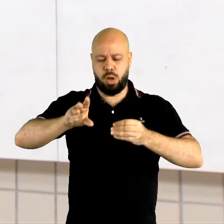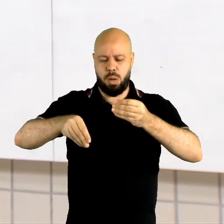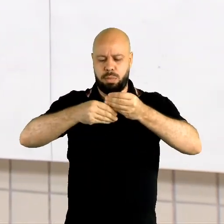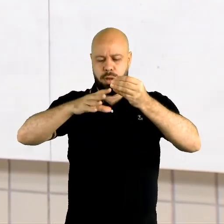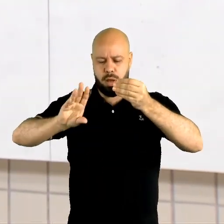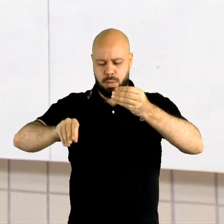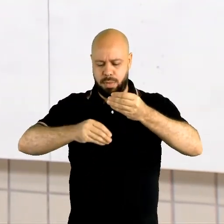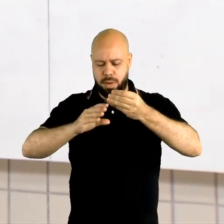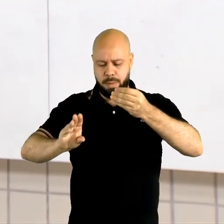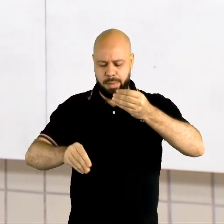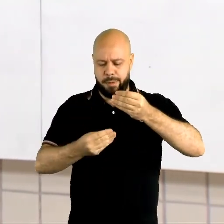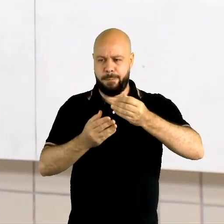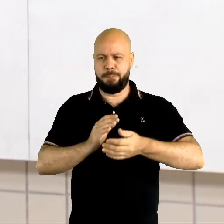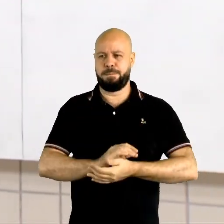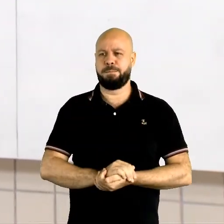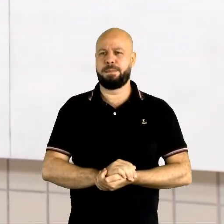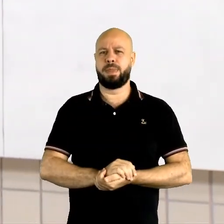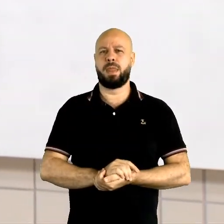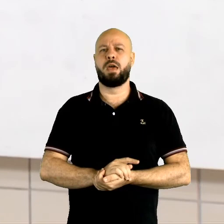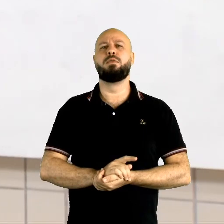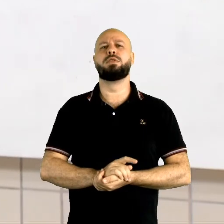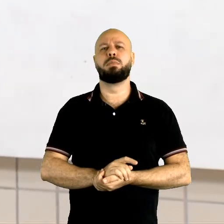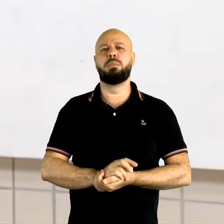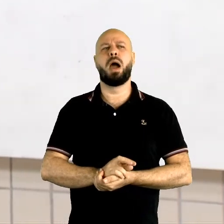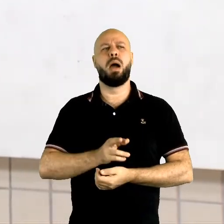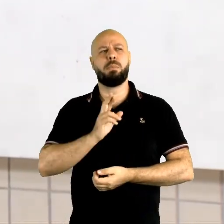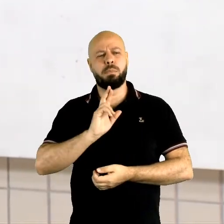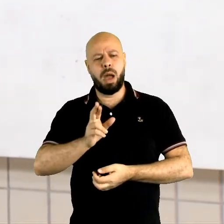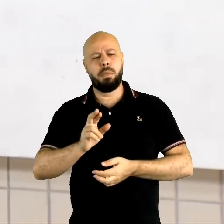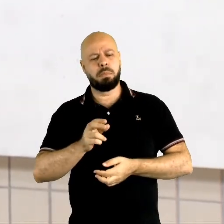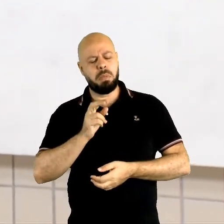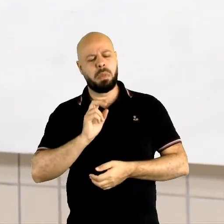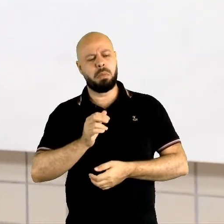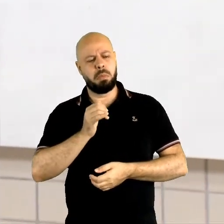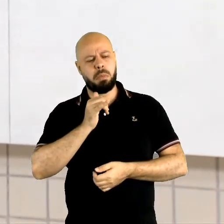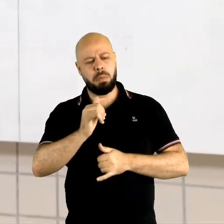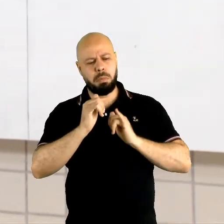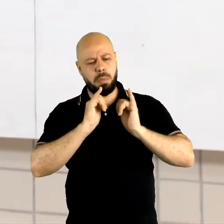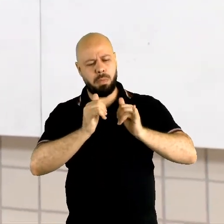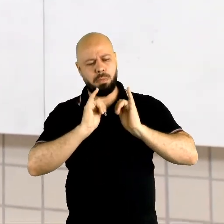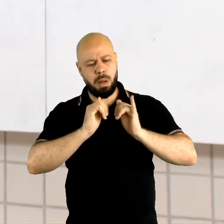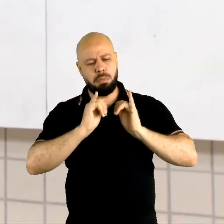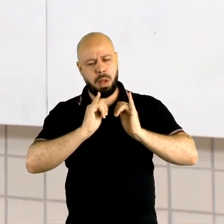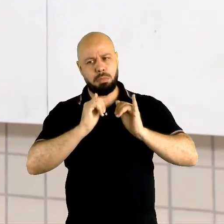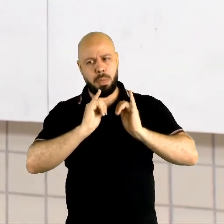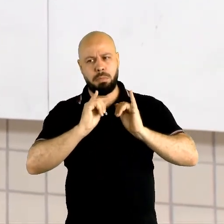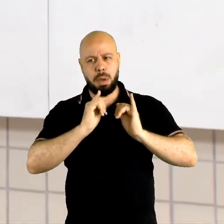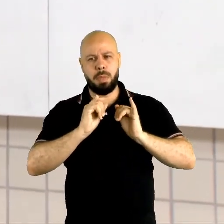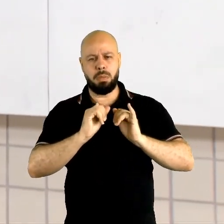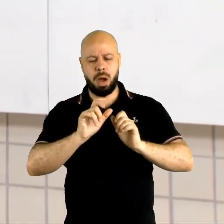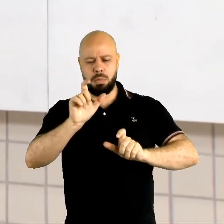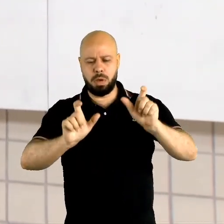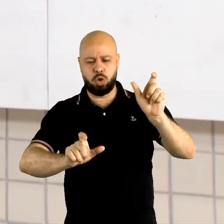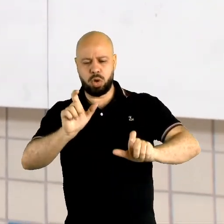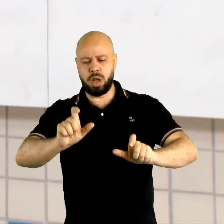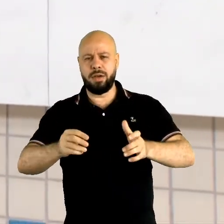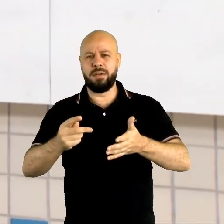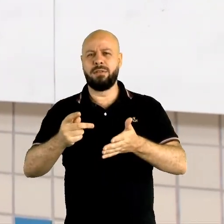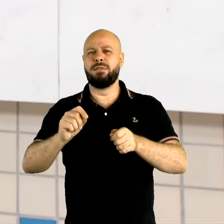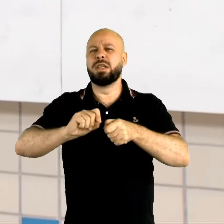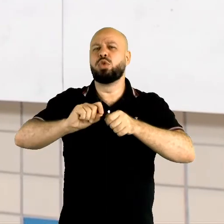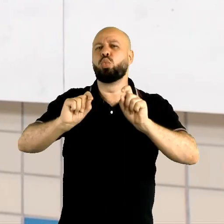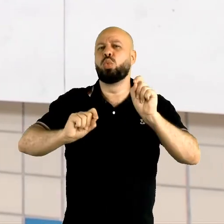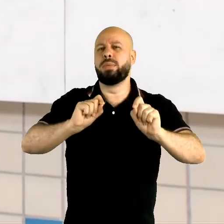Certo? Você vai relatar o problema, você vai relatar o que está acontecendo, o que seus personagens estão fazendo,